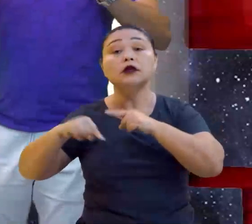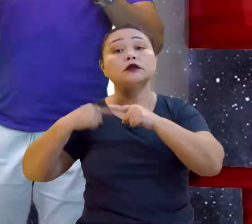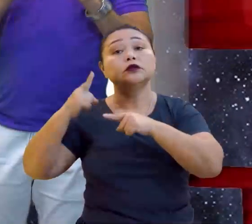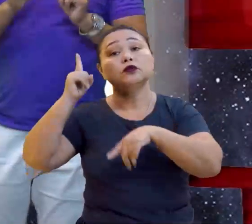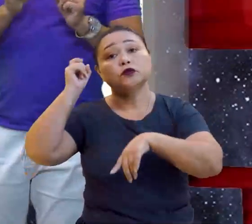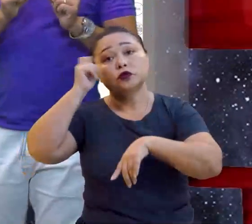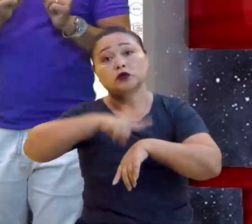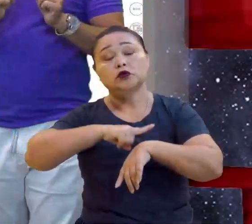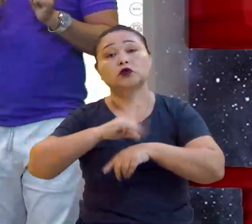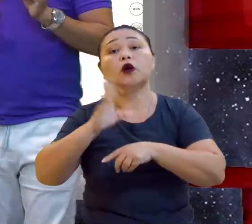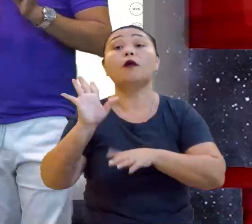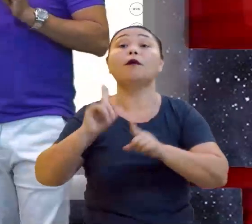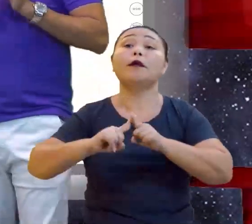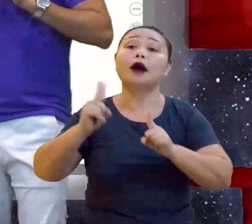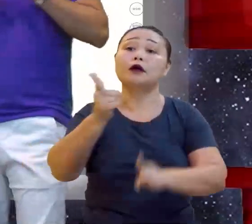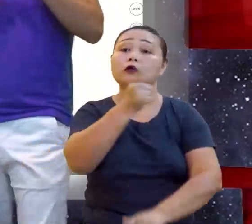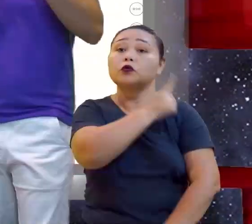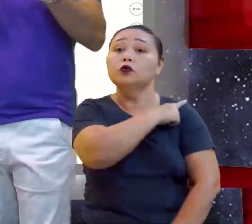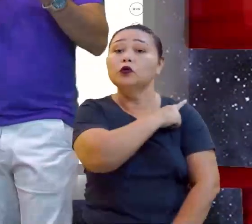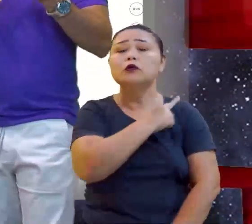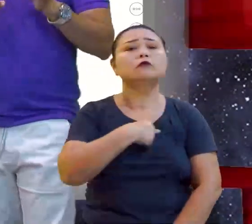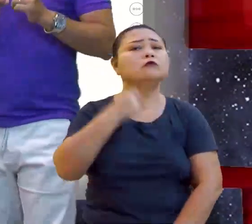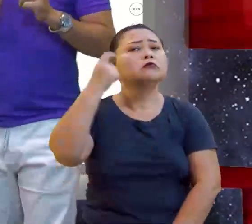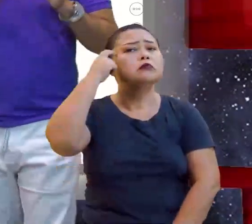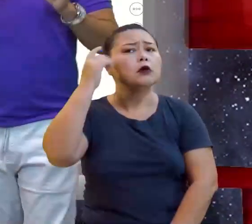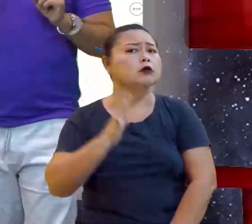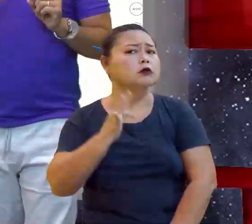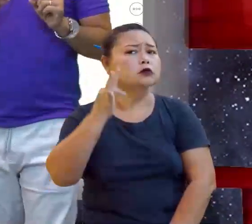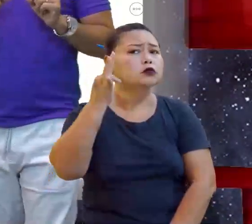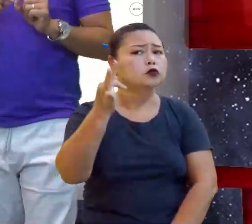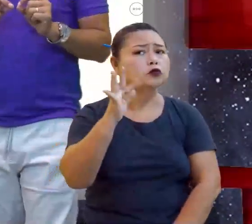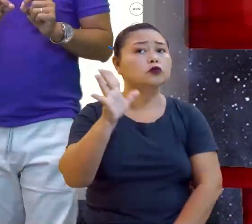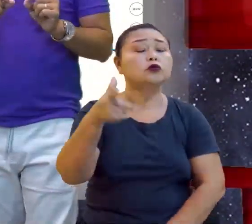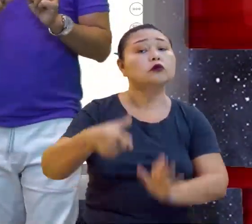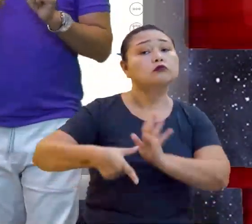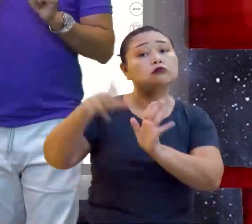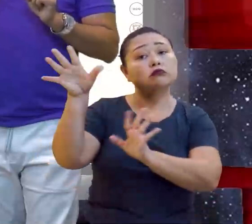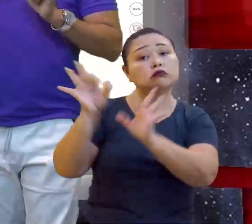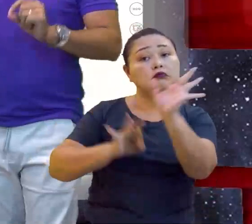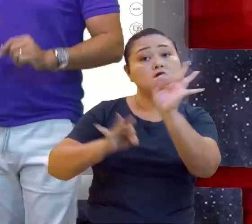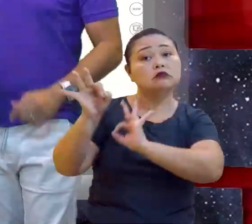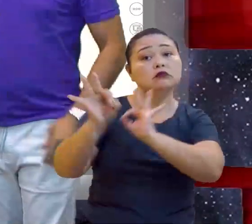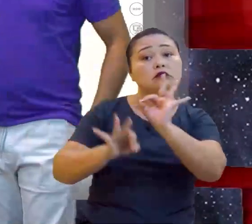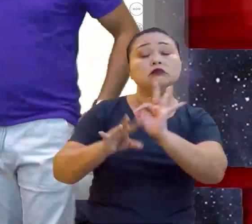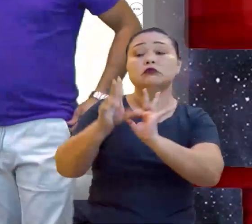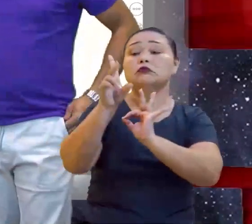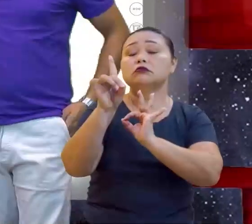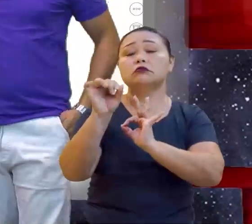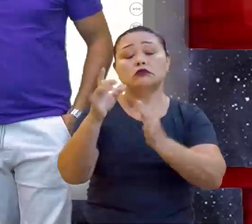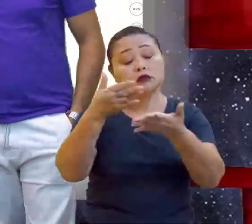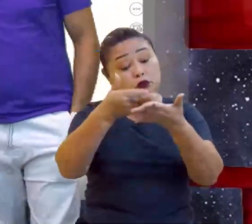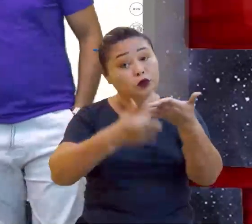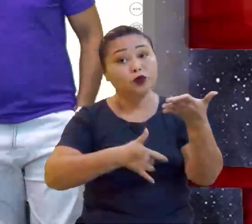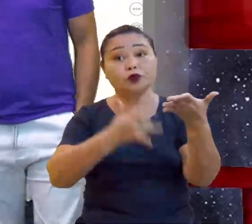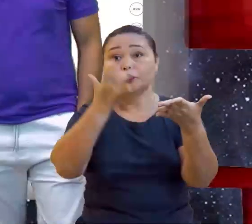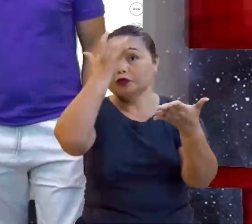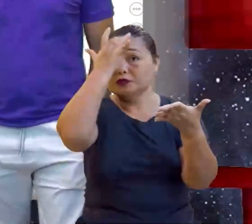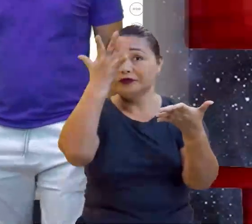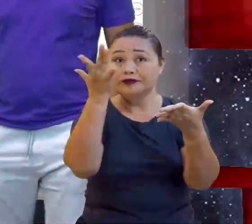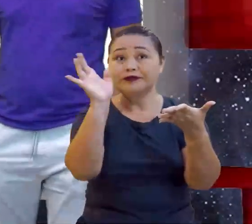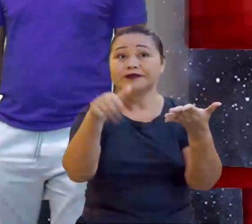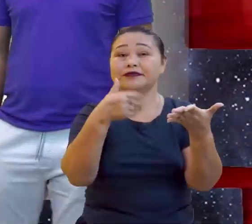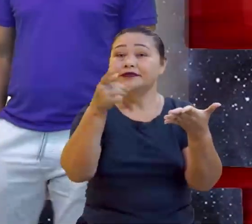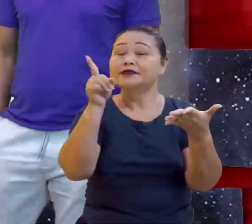estão no primeiro ano e já estão pensando no futuro, vocês vão se preparar no dia, vai estar tudo fácil. Vai estar tudo fácil mesmo.